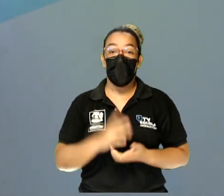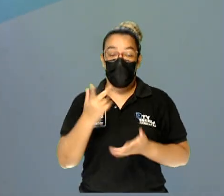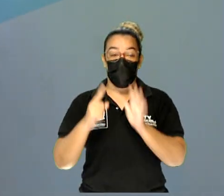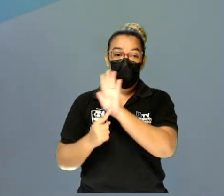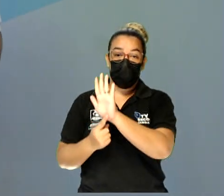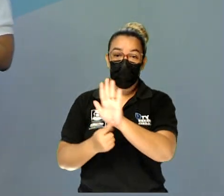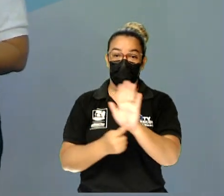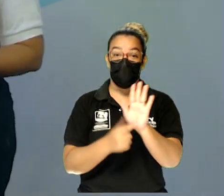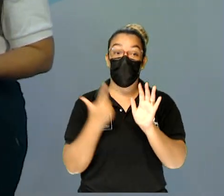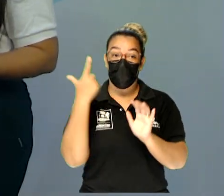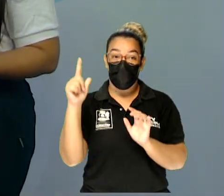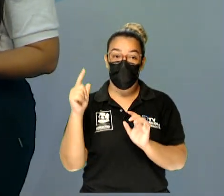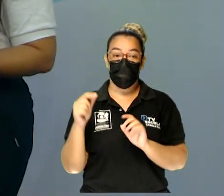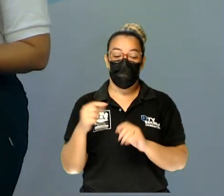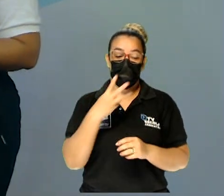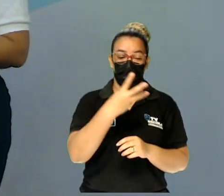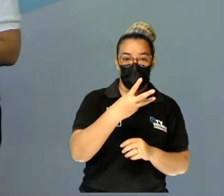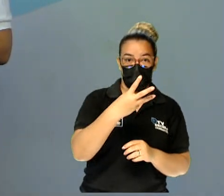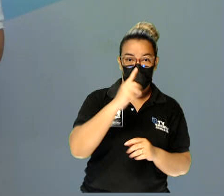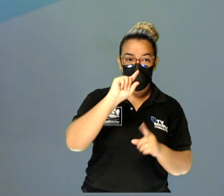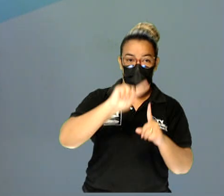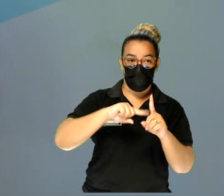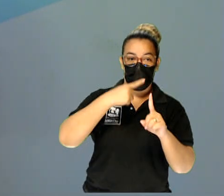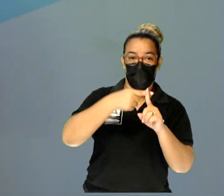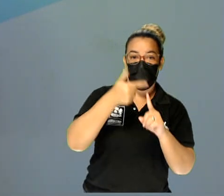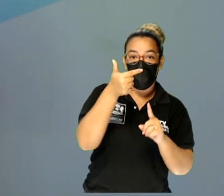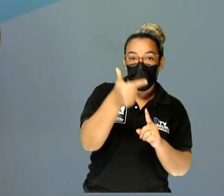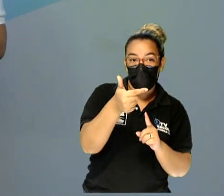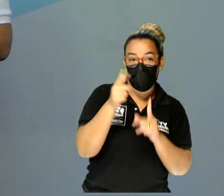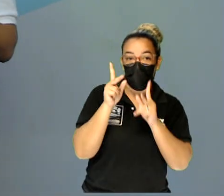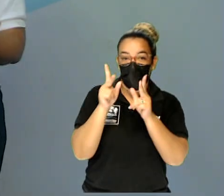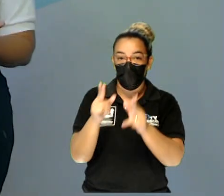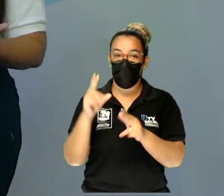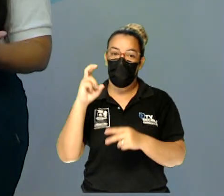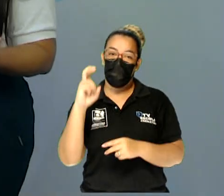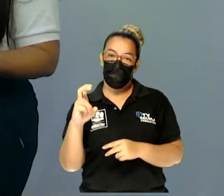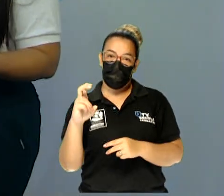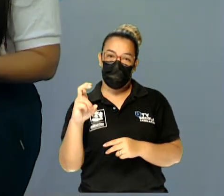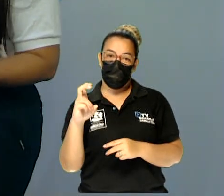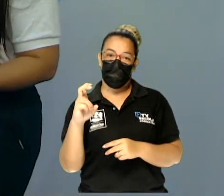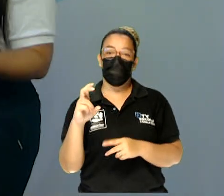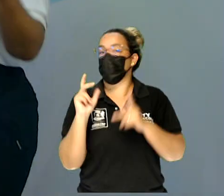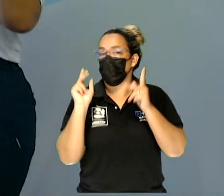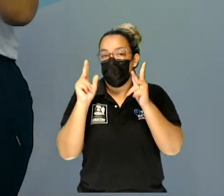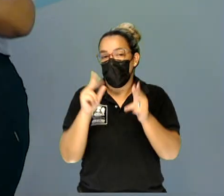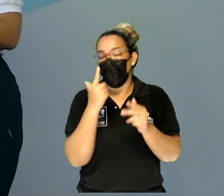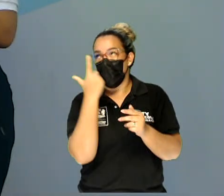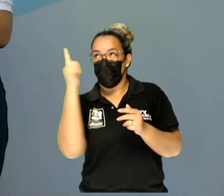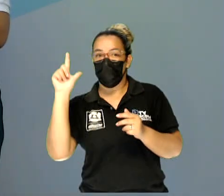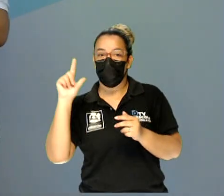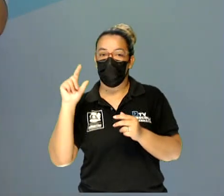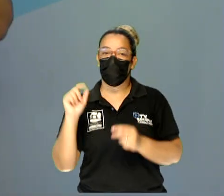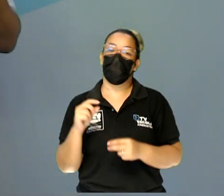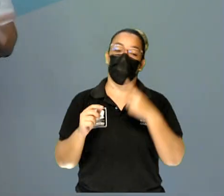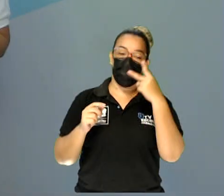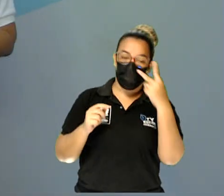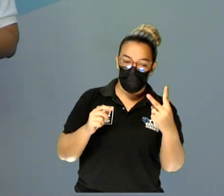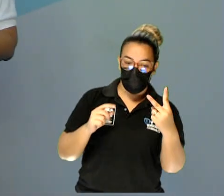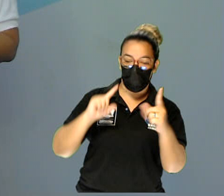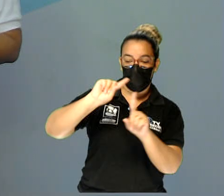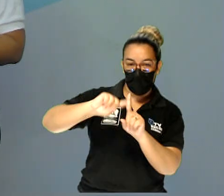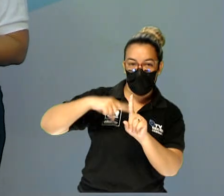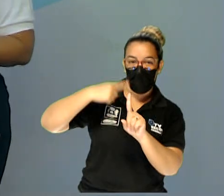o material dourado, 3 unidades mais 2 é igual a 5 unidades. É a mesma coisa que 2 unidades mais